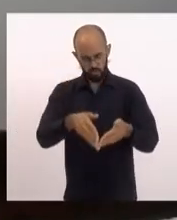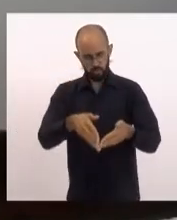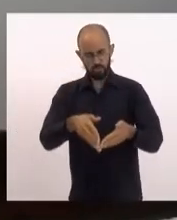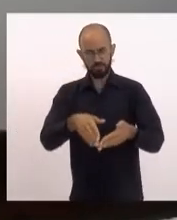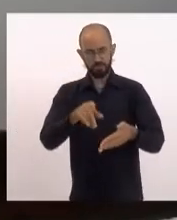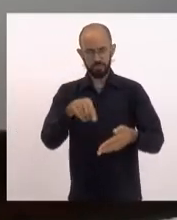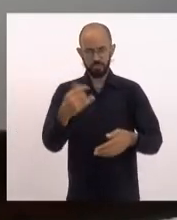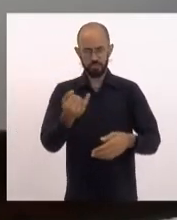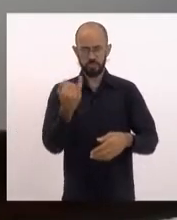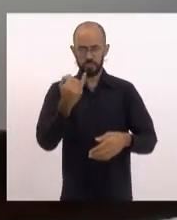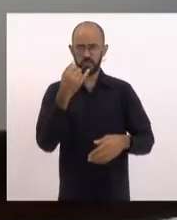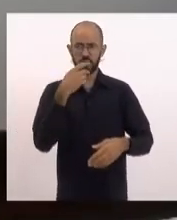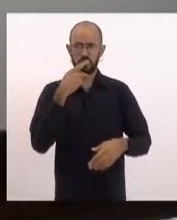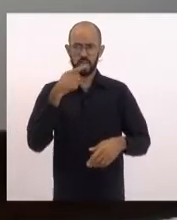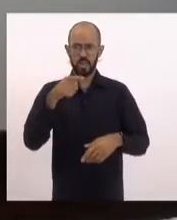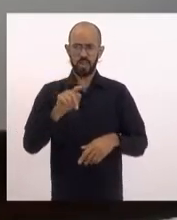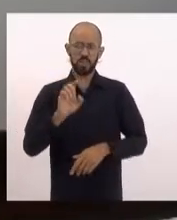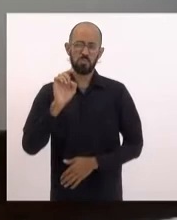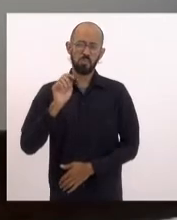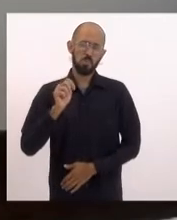durante muito tempo,